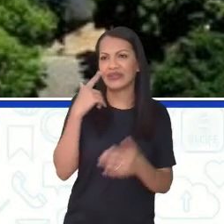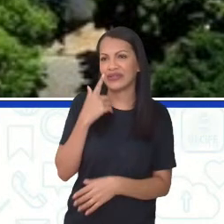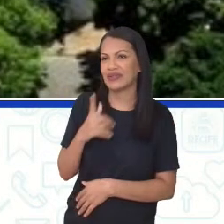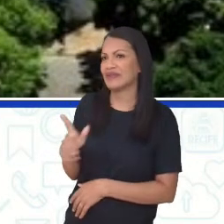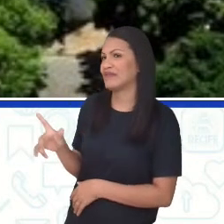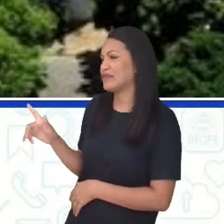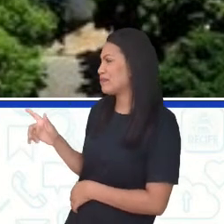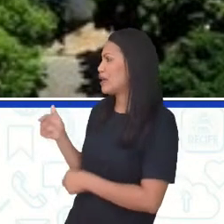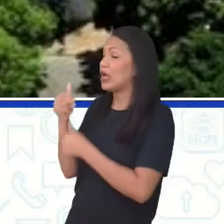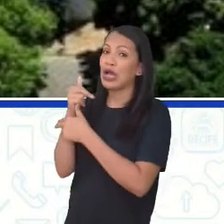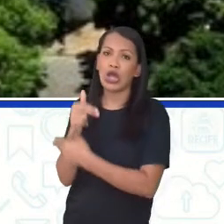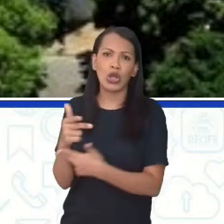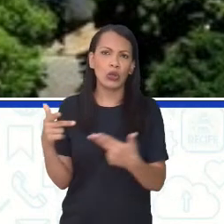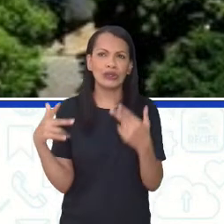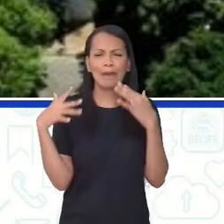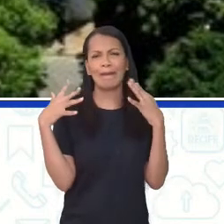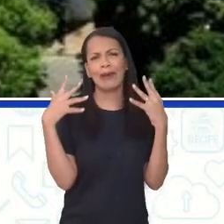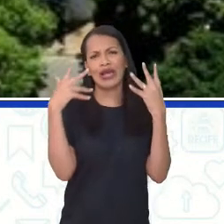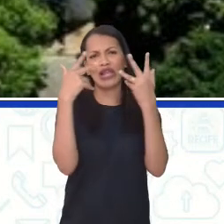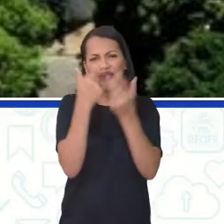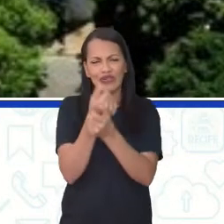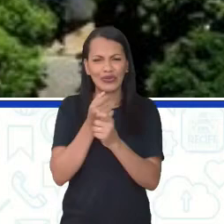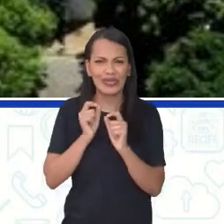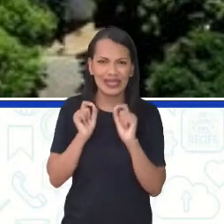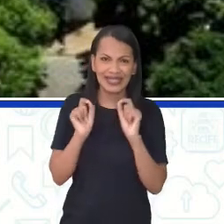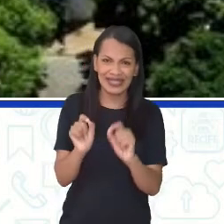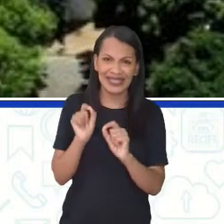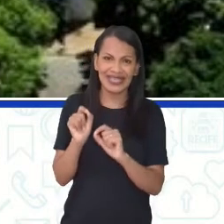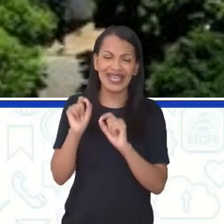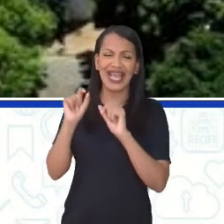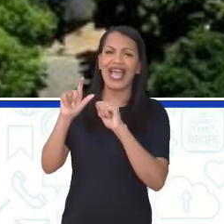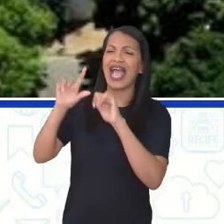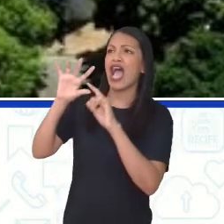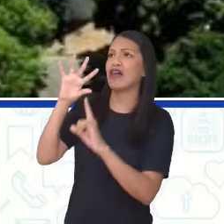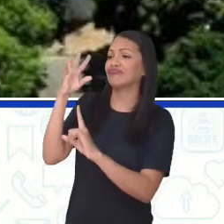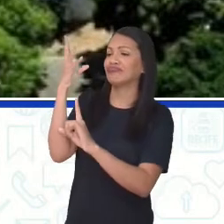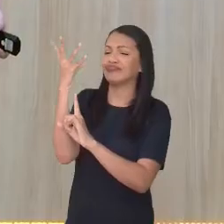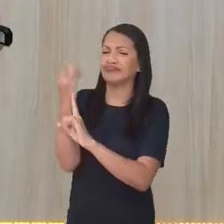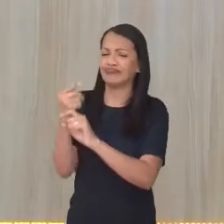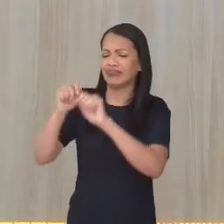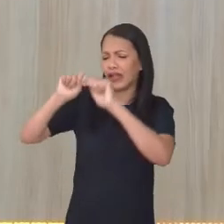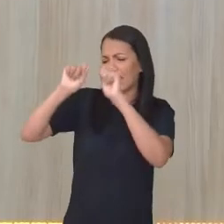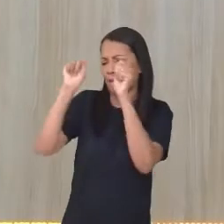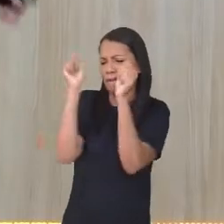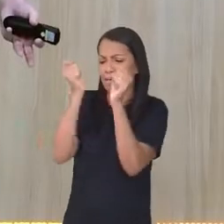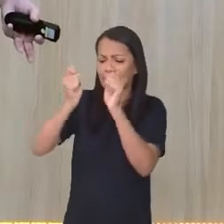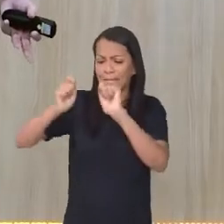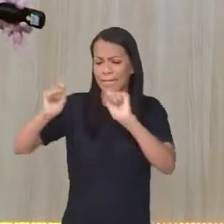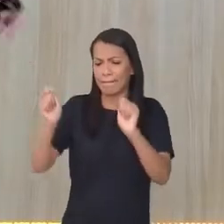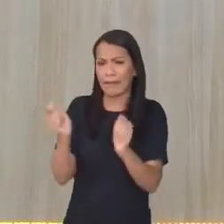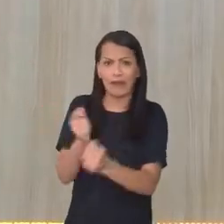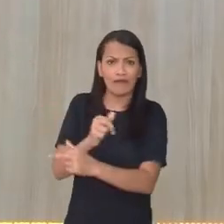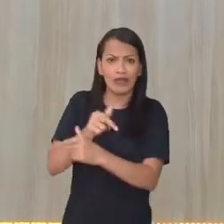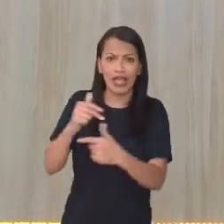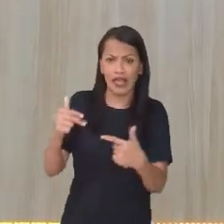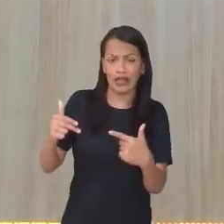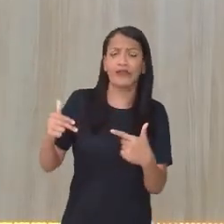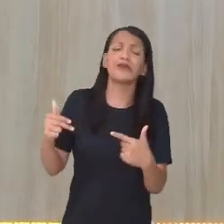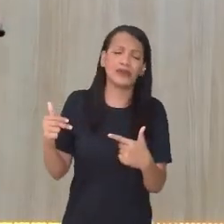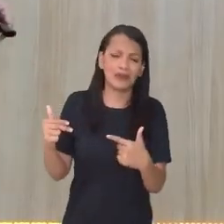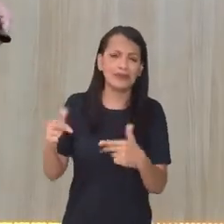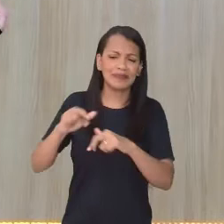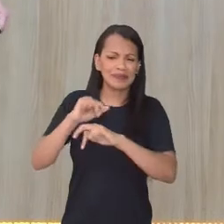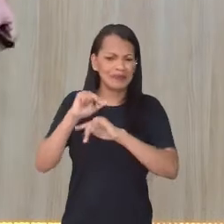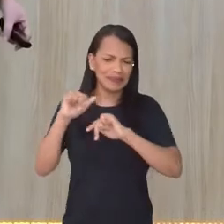uma coisa maravilhosa que é a arte popular, o artesanato, uma série de coisas. Tem muita gente